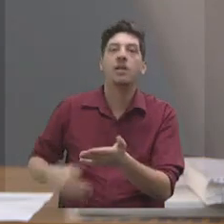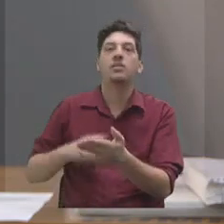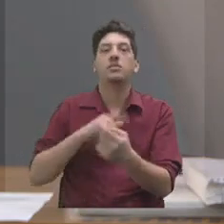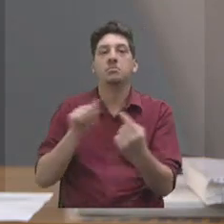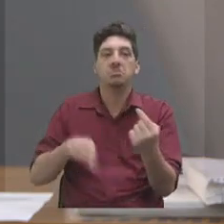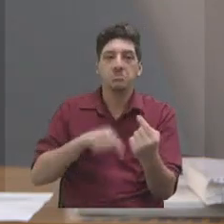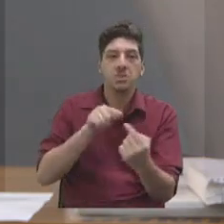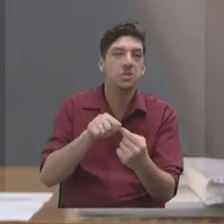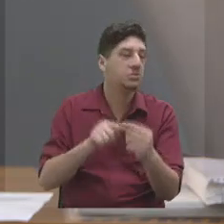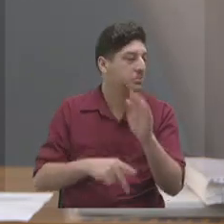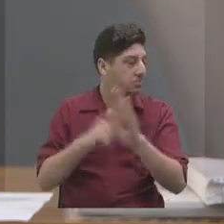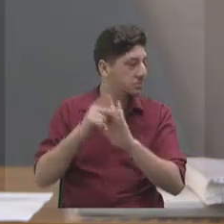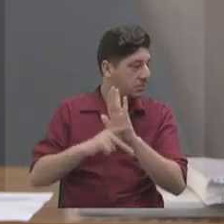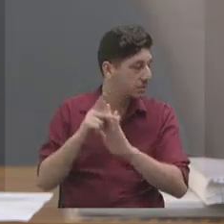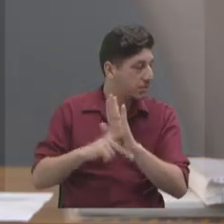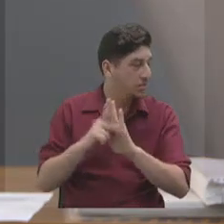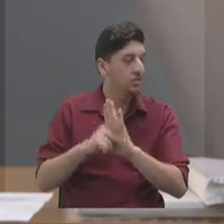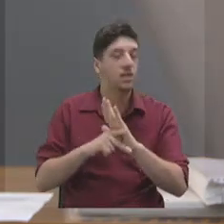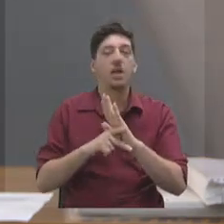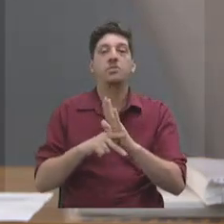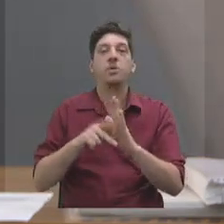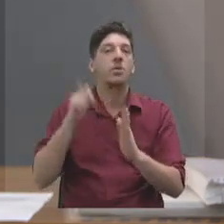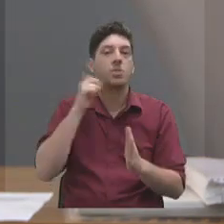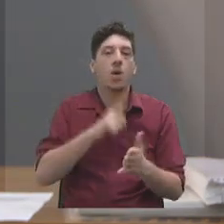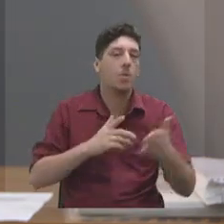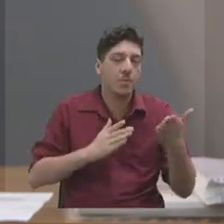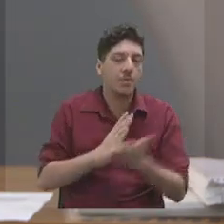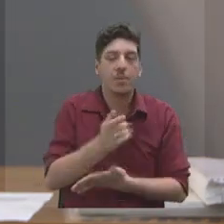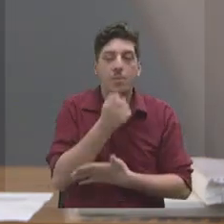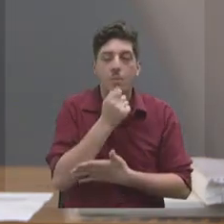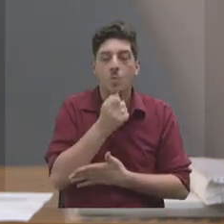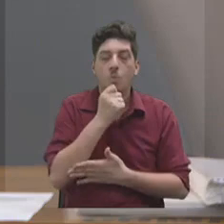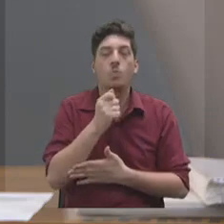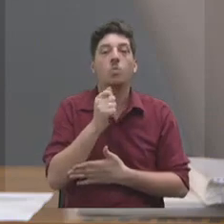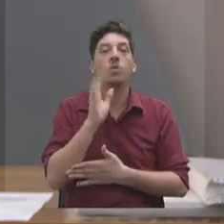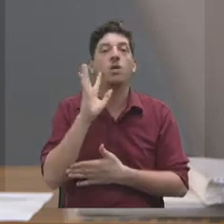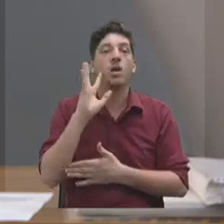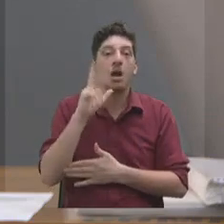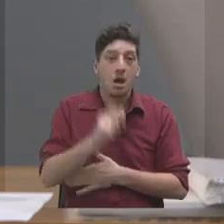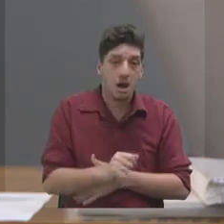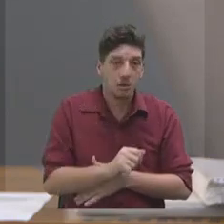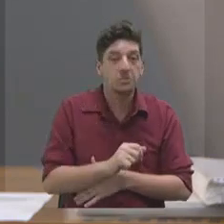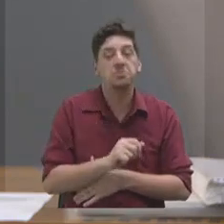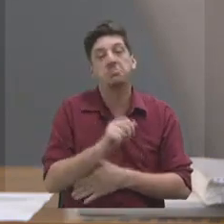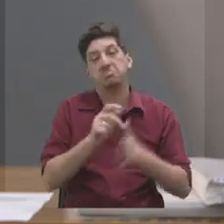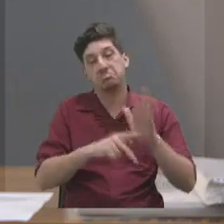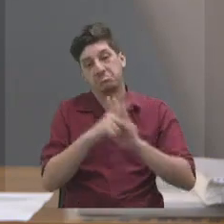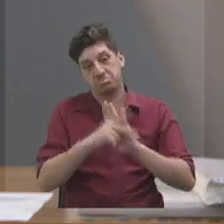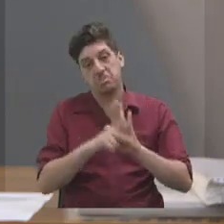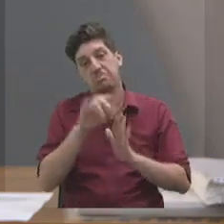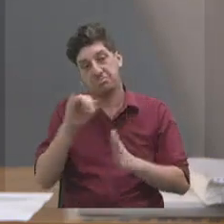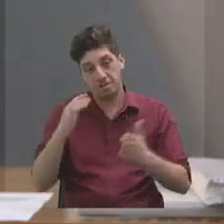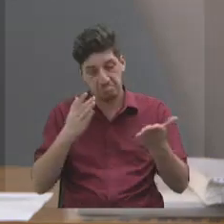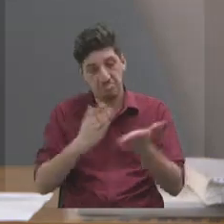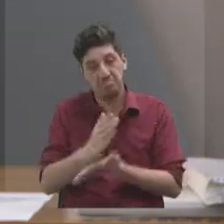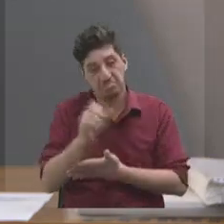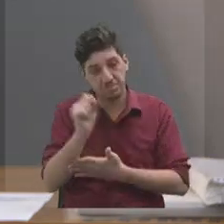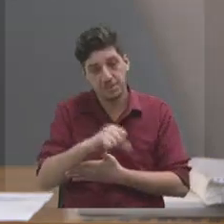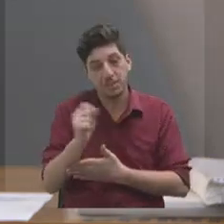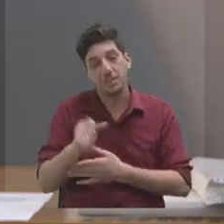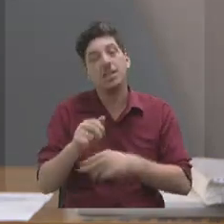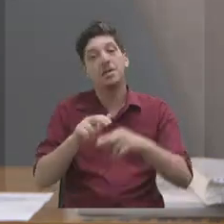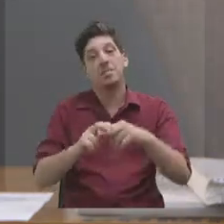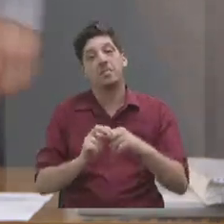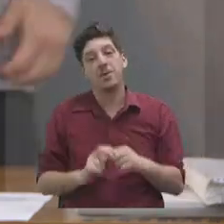ele não tem ido ainda adiante né E temos a previsão até de ser bem levar esse projeto adiante é em decorrência também